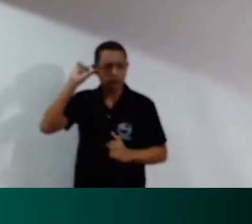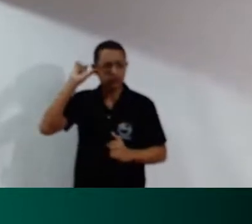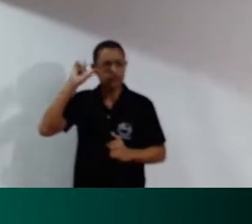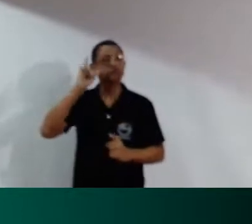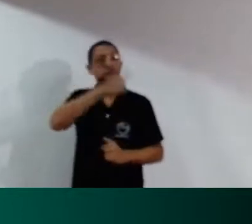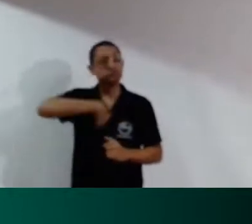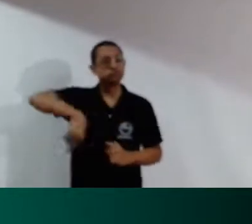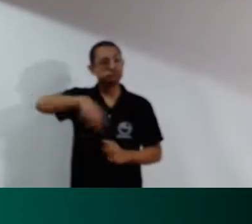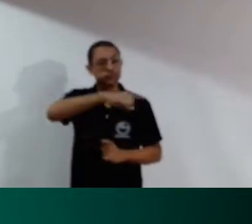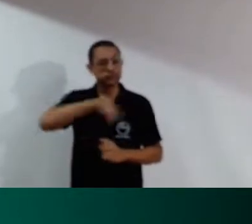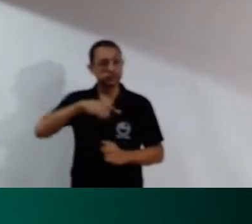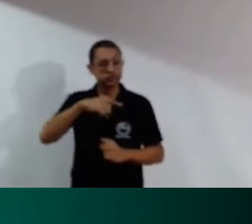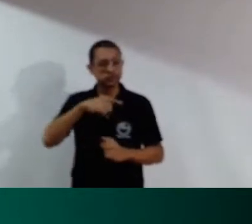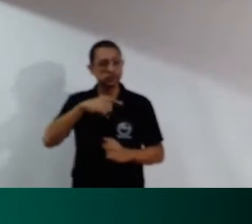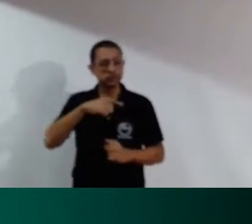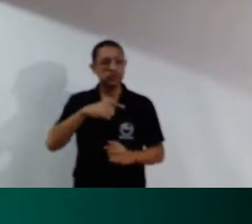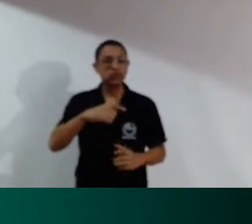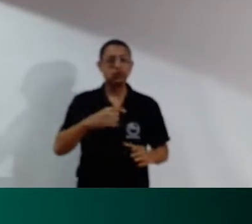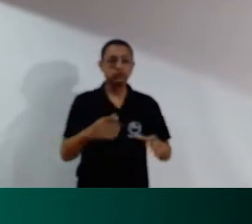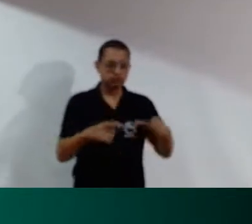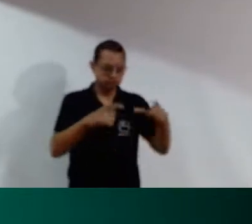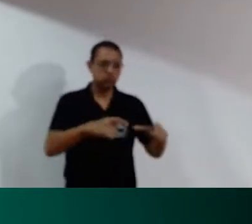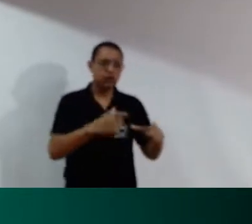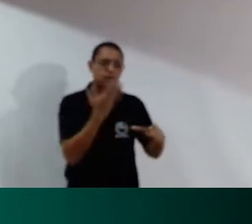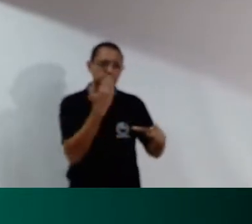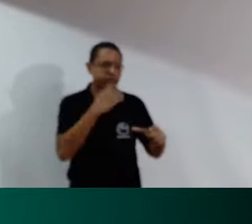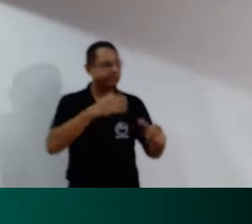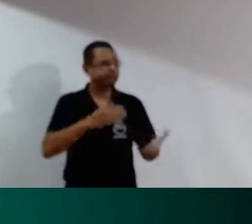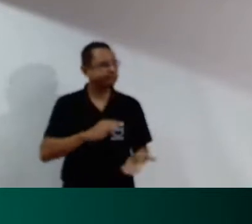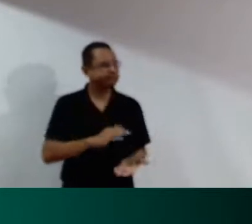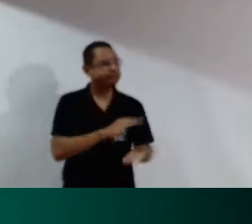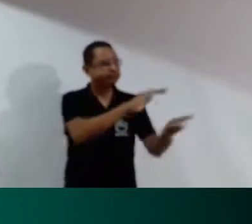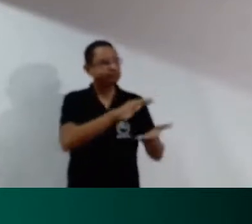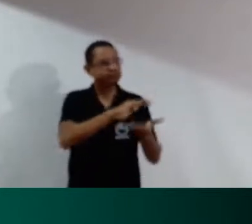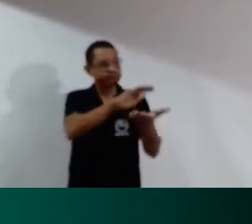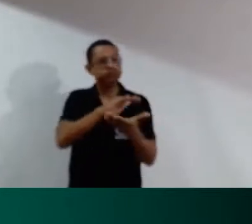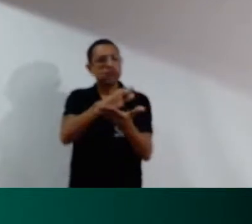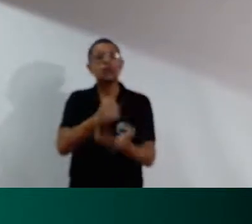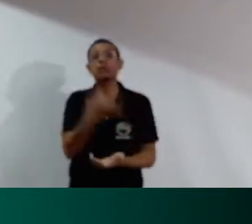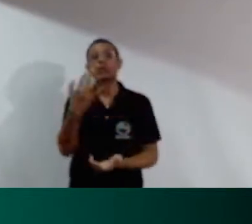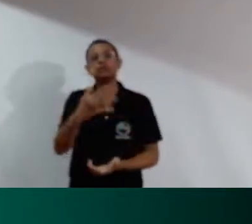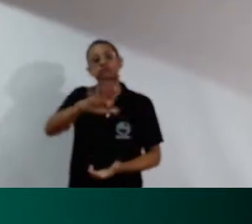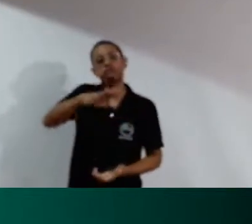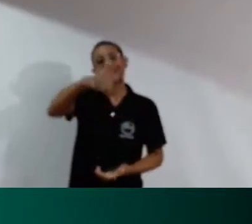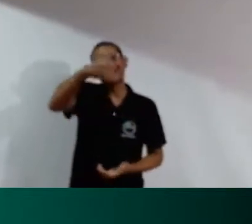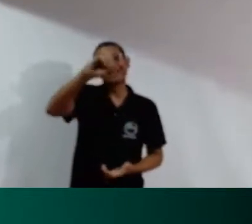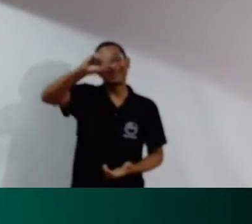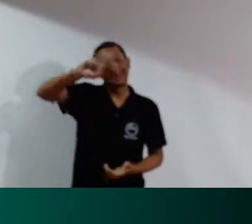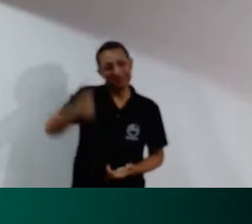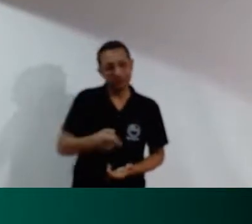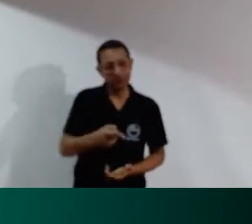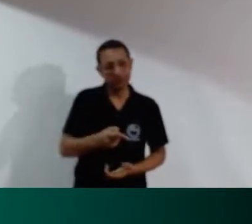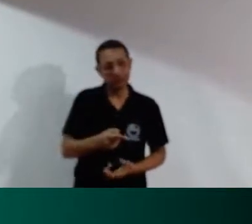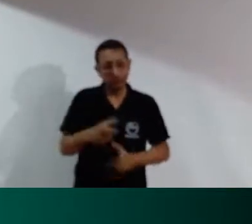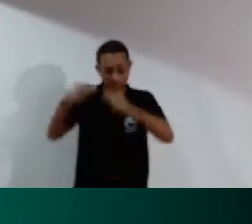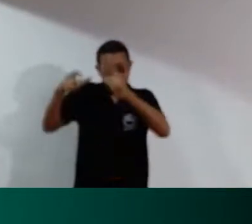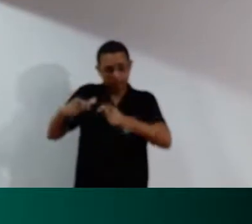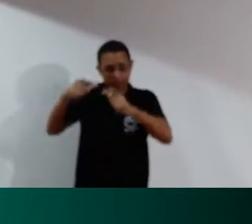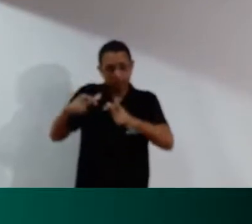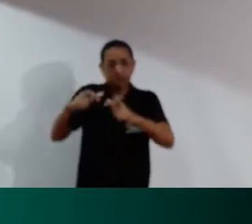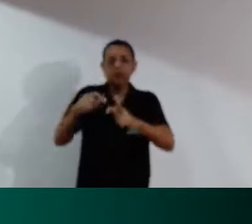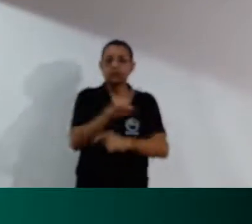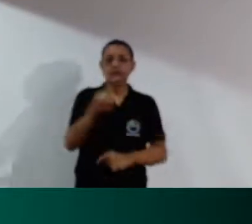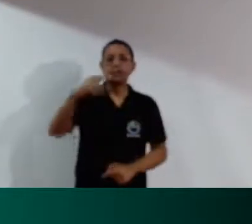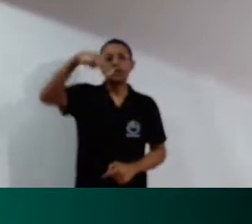o número de 10 mil quentinhos 10 mil unidades que nós entregamos uma comunidade chamada Maria tomázia